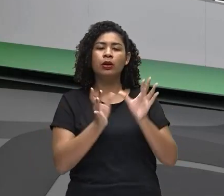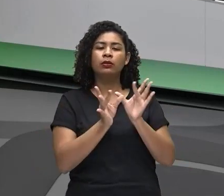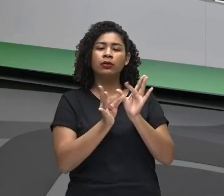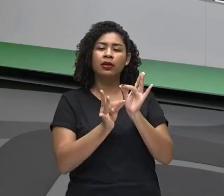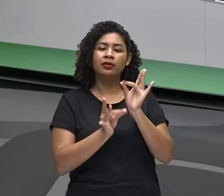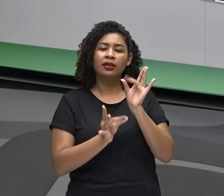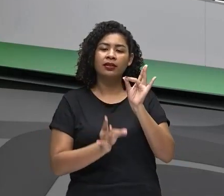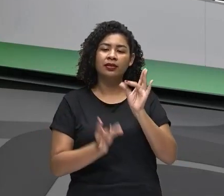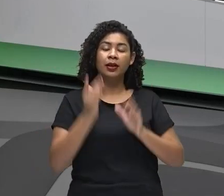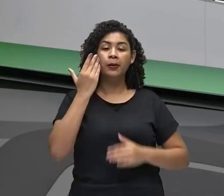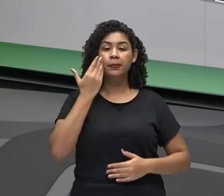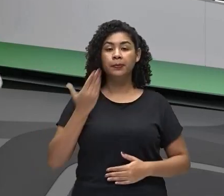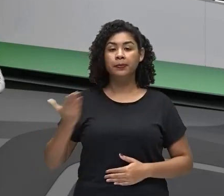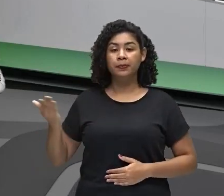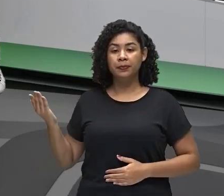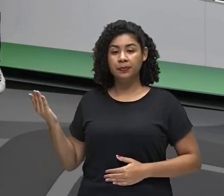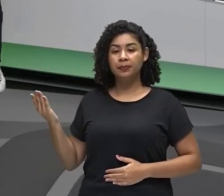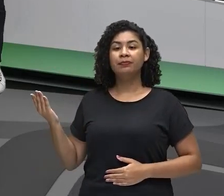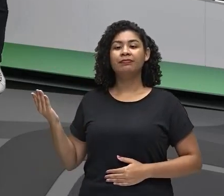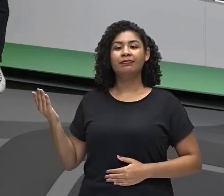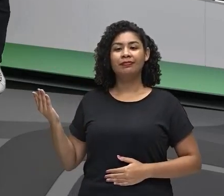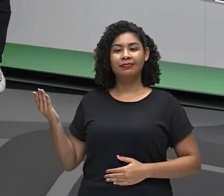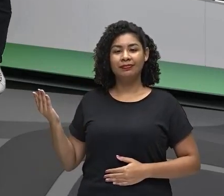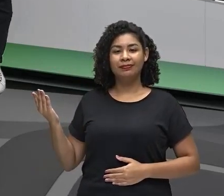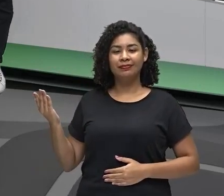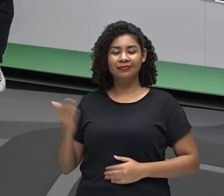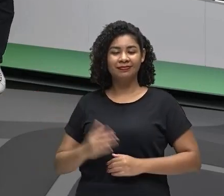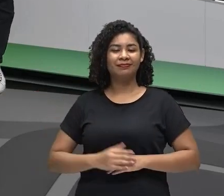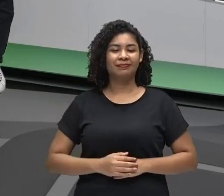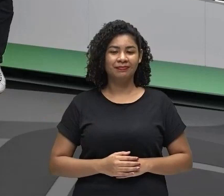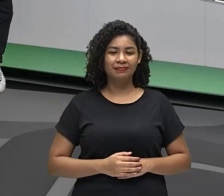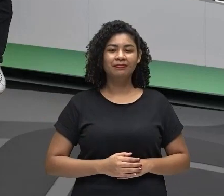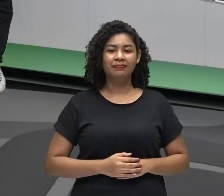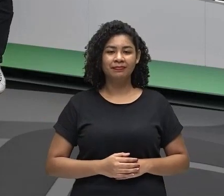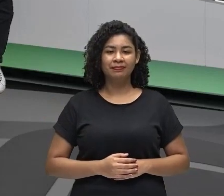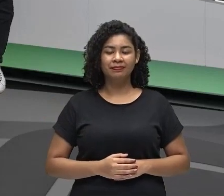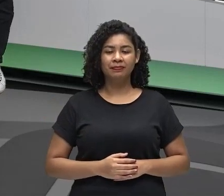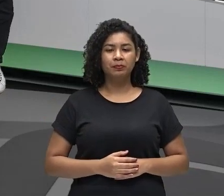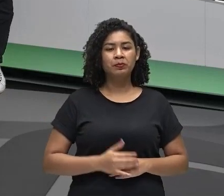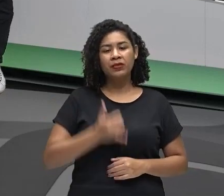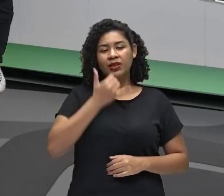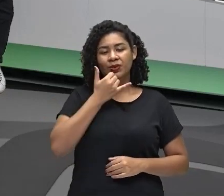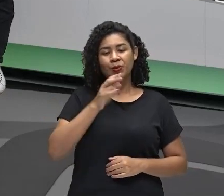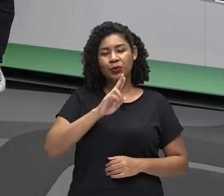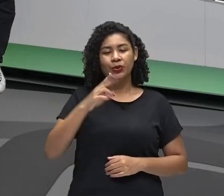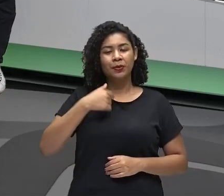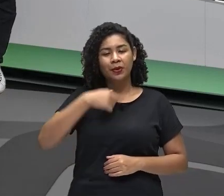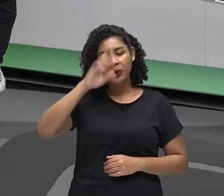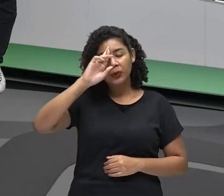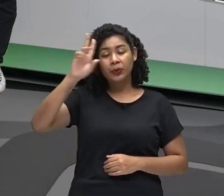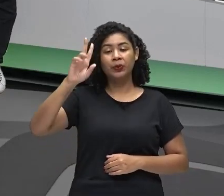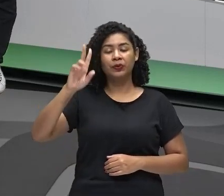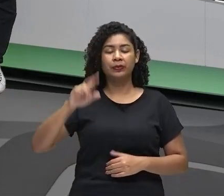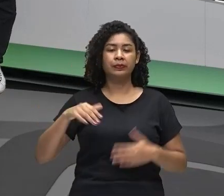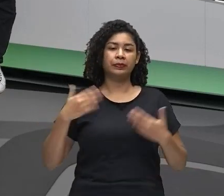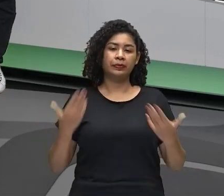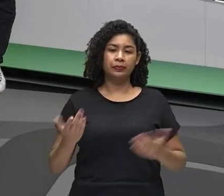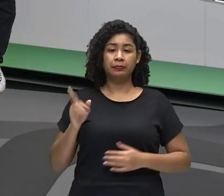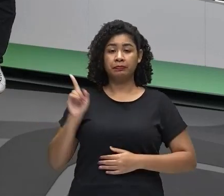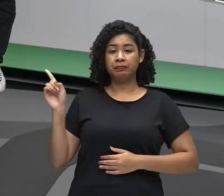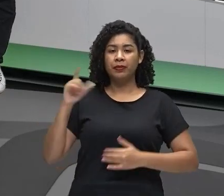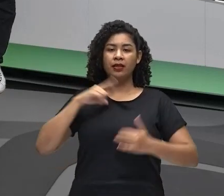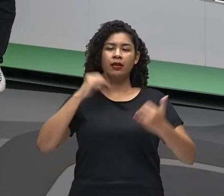um quadro, né, um cladograma, trazendo aí, fluxograma, na verdade, trazendo um pouco mais dessas informações das